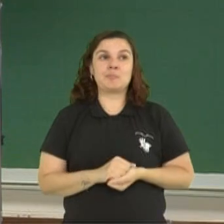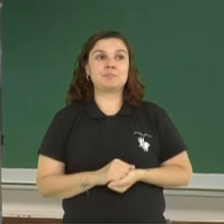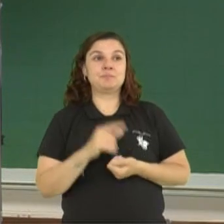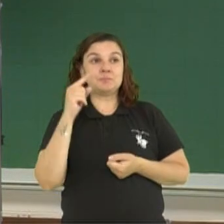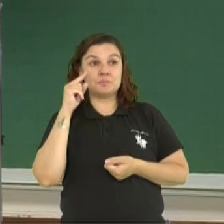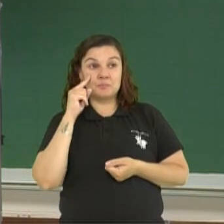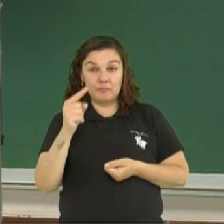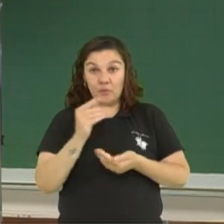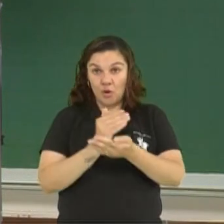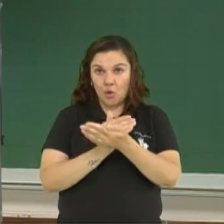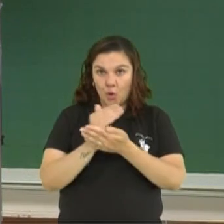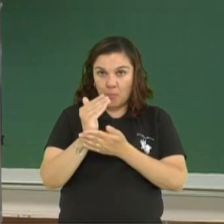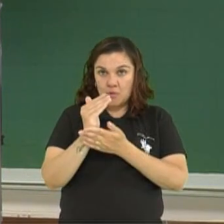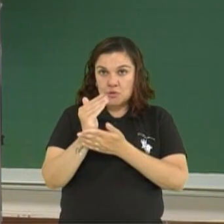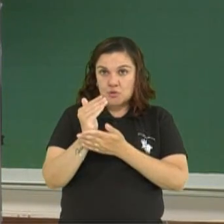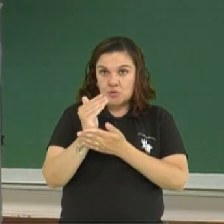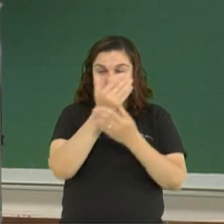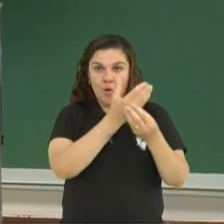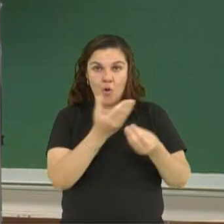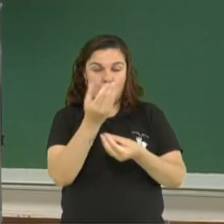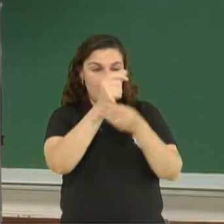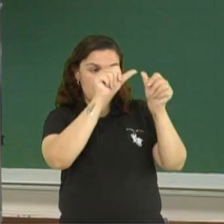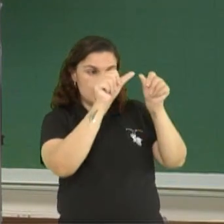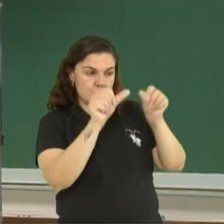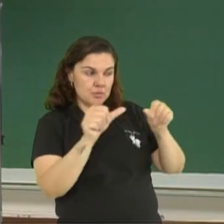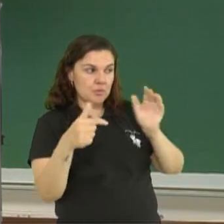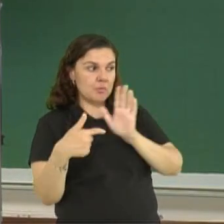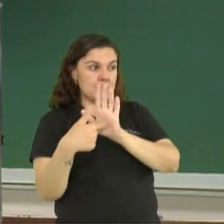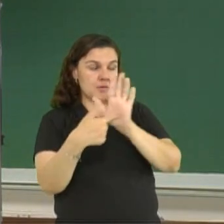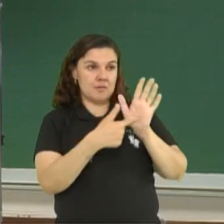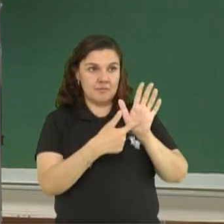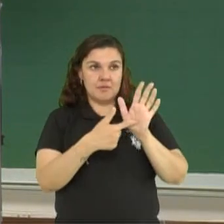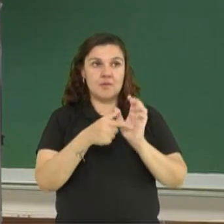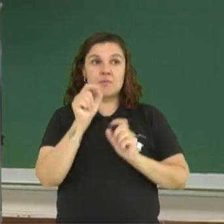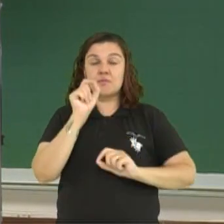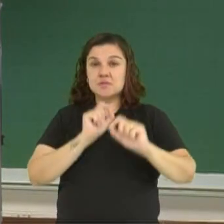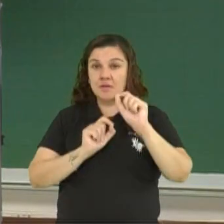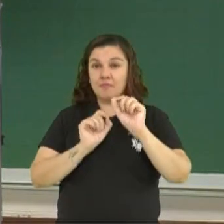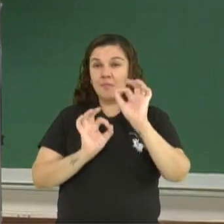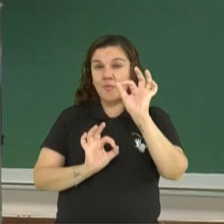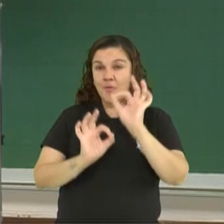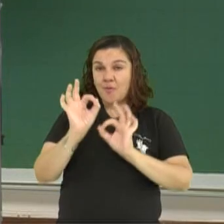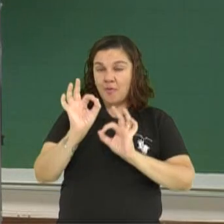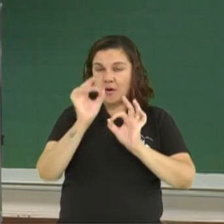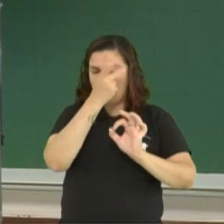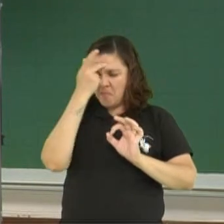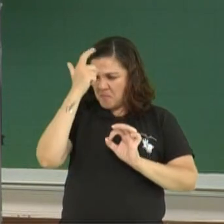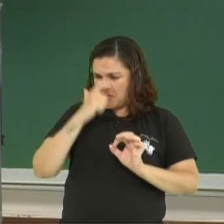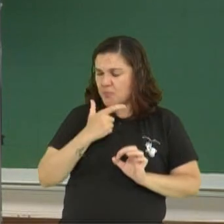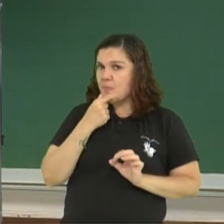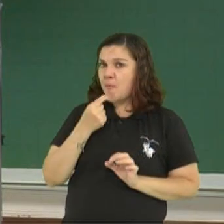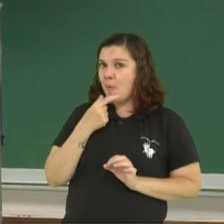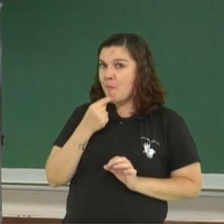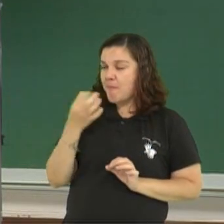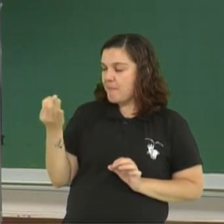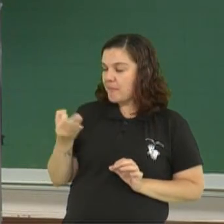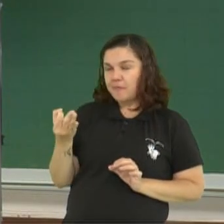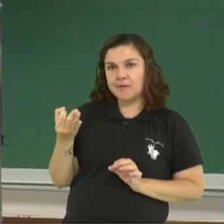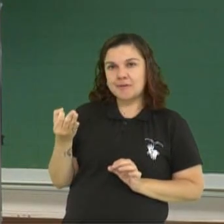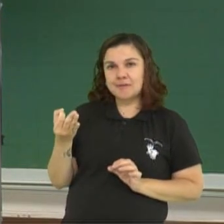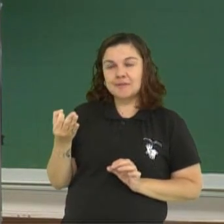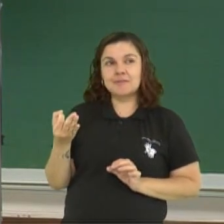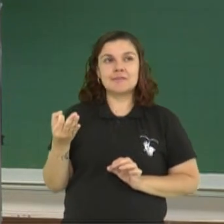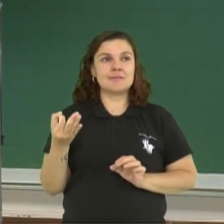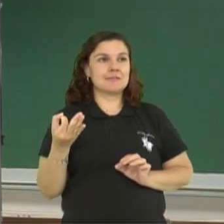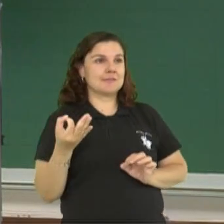começou a escultura, que começaram a fazer a representação, eles começaram a ver o seguinte: vamos fazer um homem perfeito. Então, o escultor grego ele tinha a